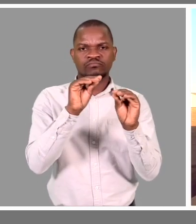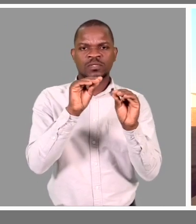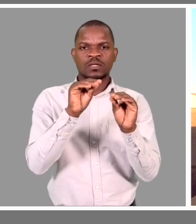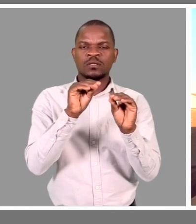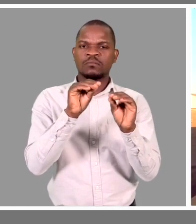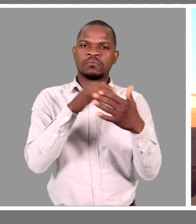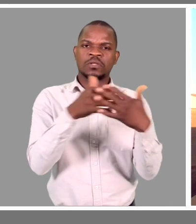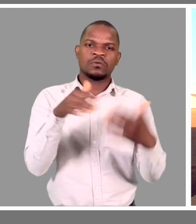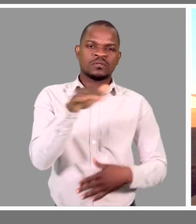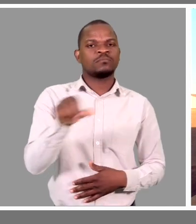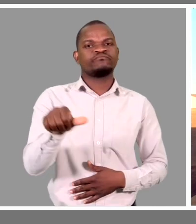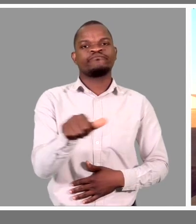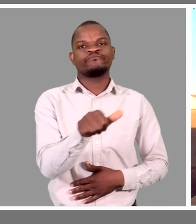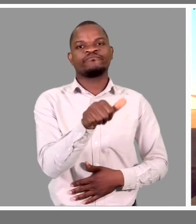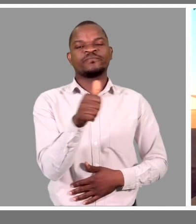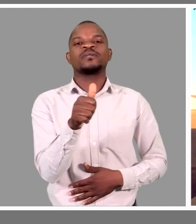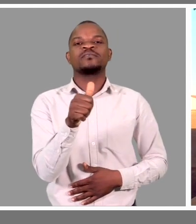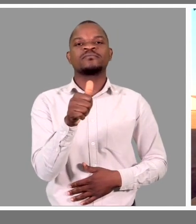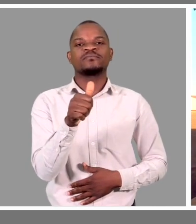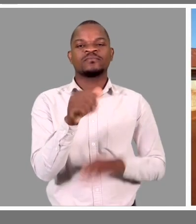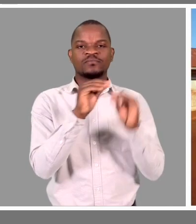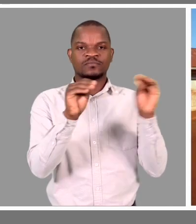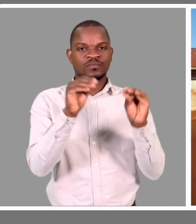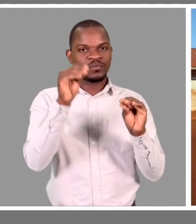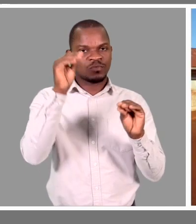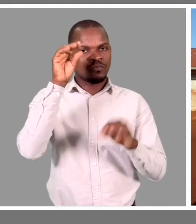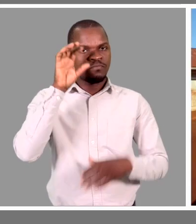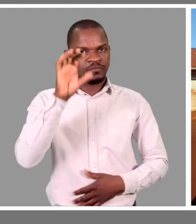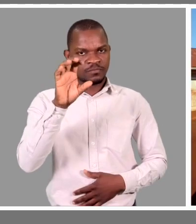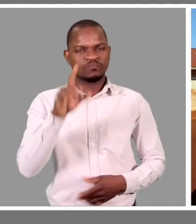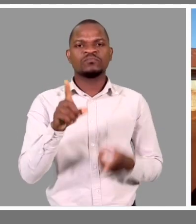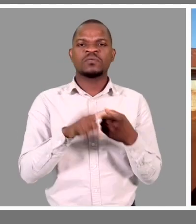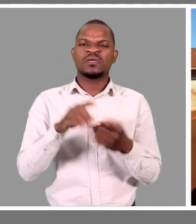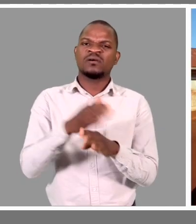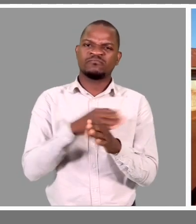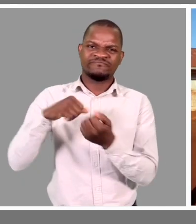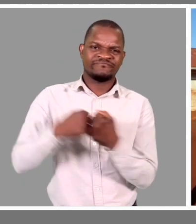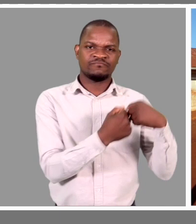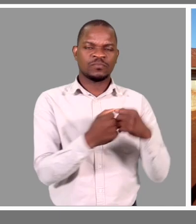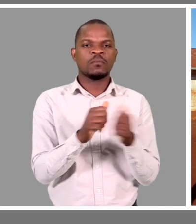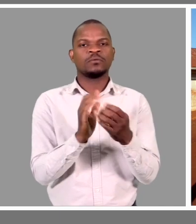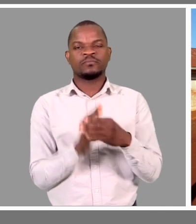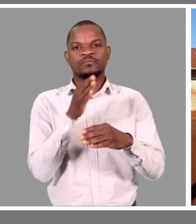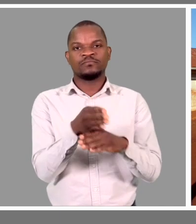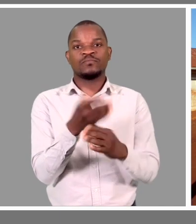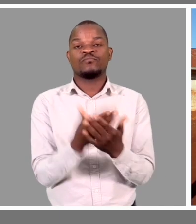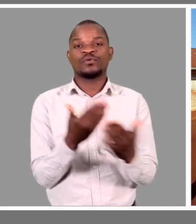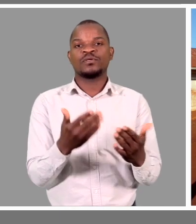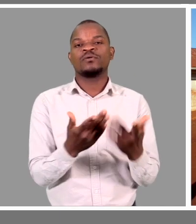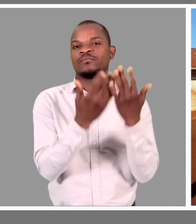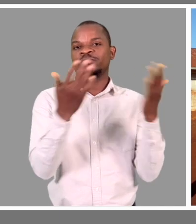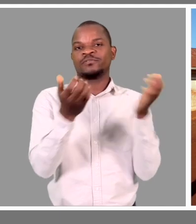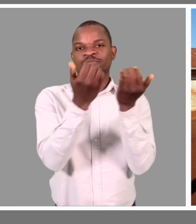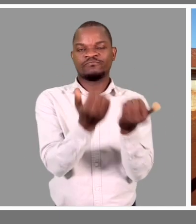pode melhorar a qualidade do ensino no país. Na verdade, é um desafio, mas também dizemos que é um sucesso, uma vez que